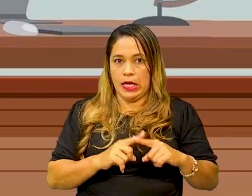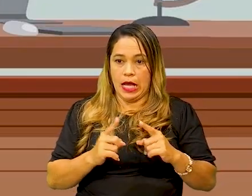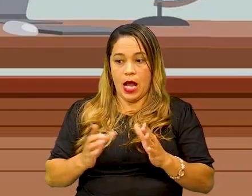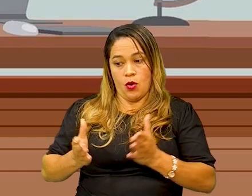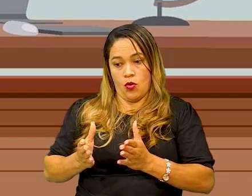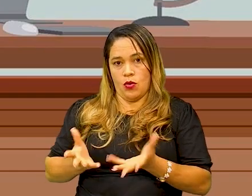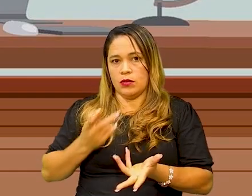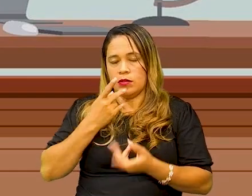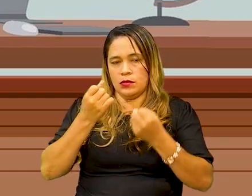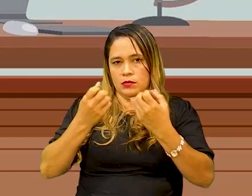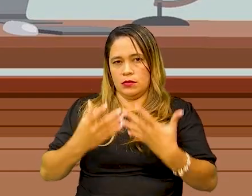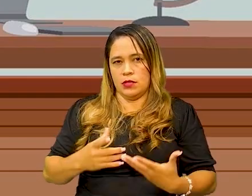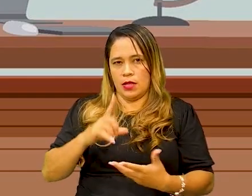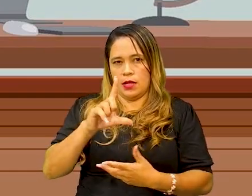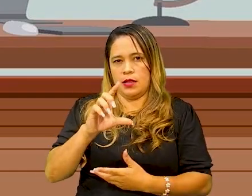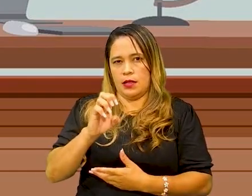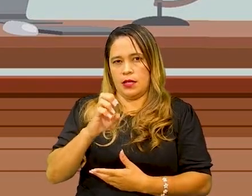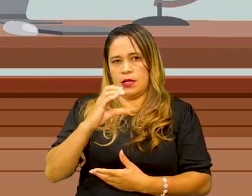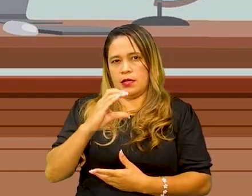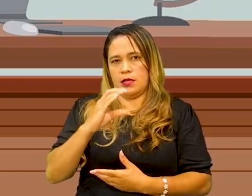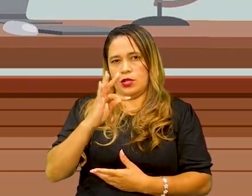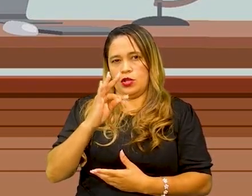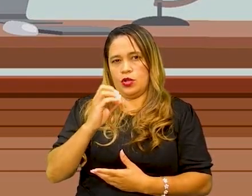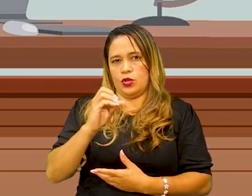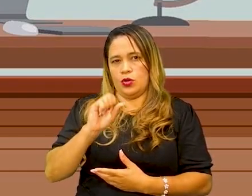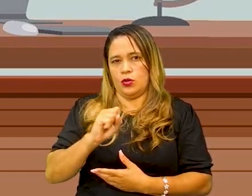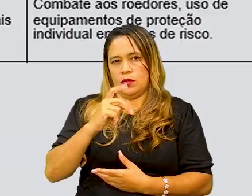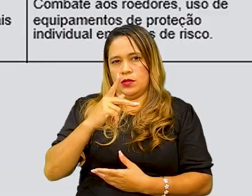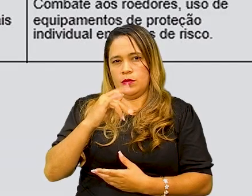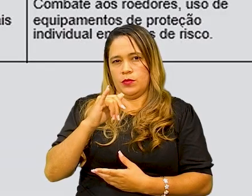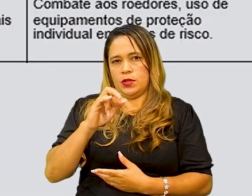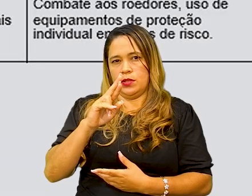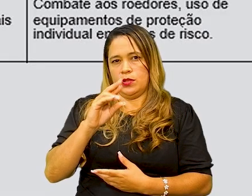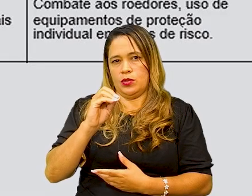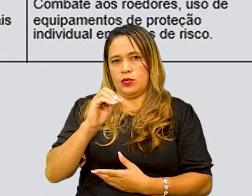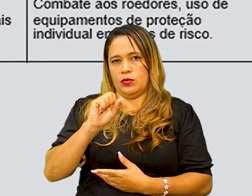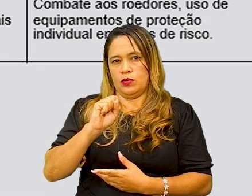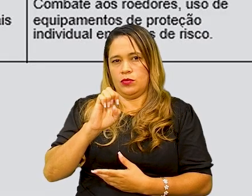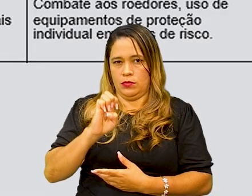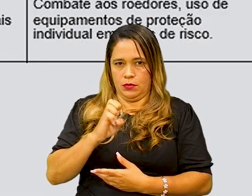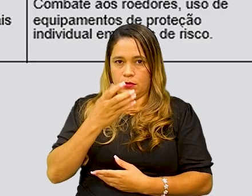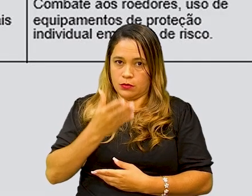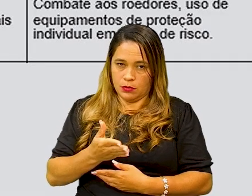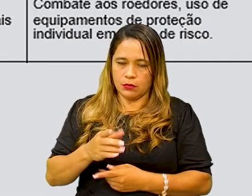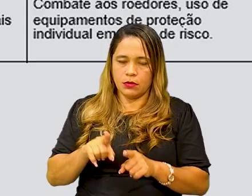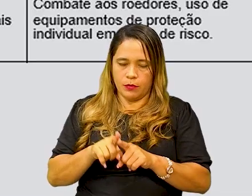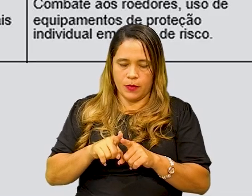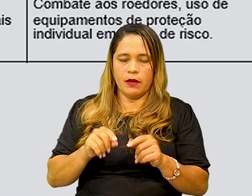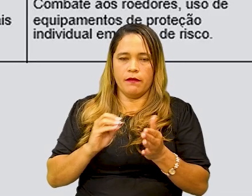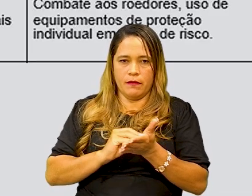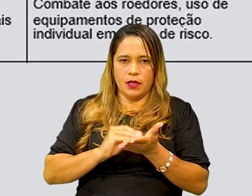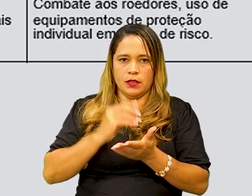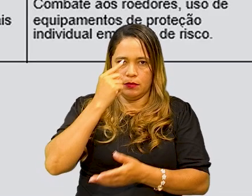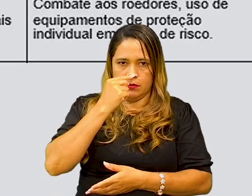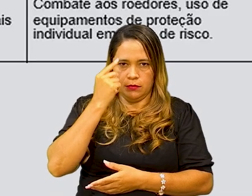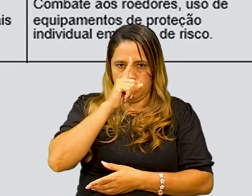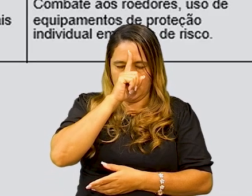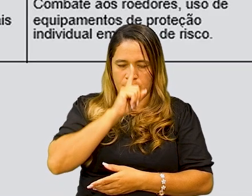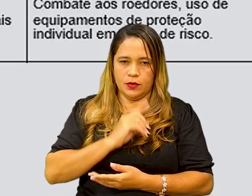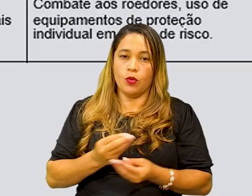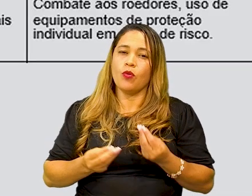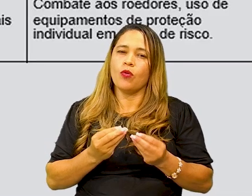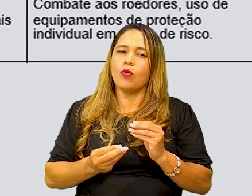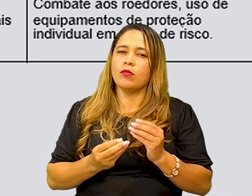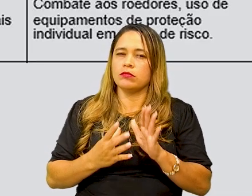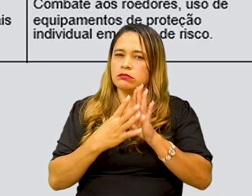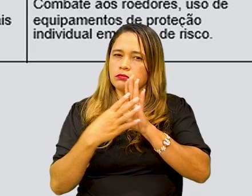está correta no fígado da pessoa, tá bom? Bora para a tela comigo, vamos lá. O que é a leptospirose? Ela tem como forma de transmissão